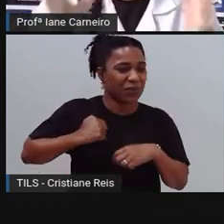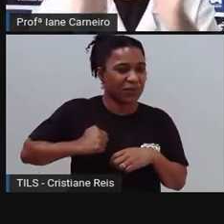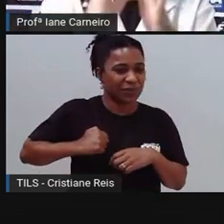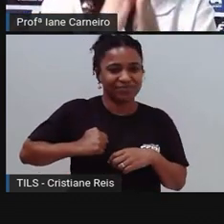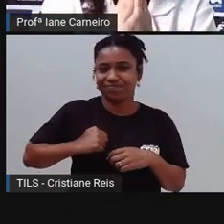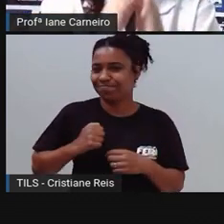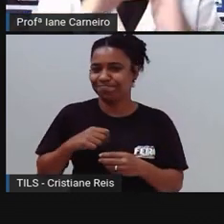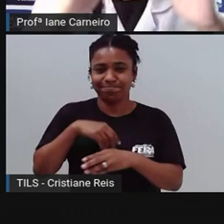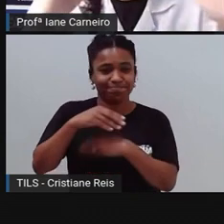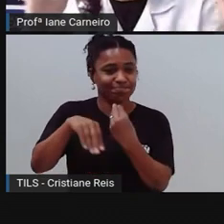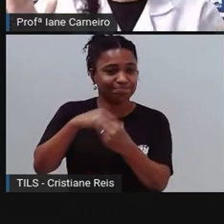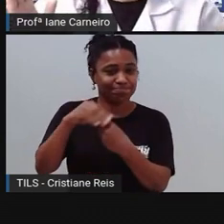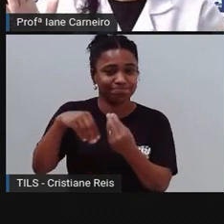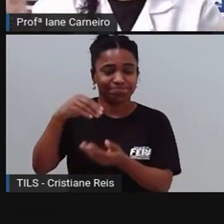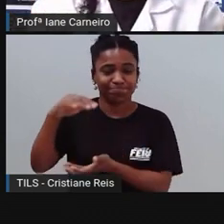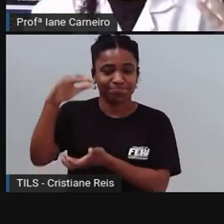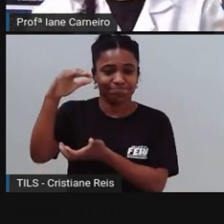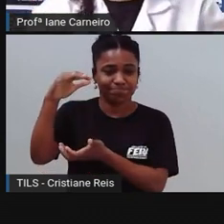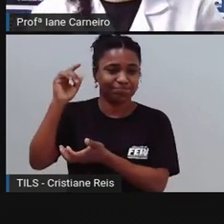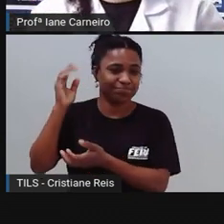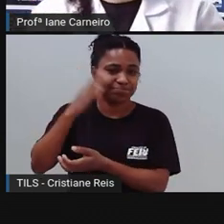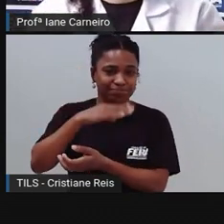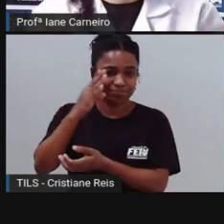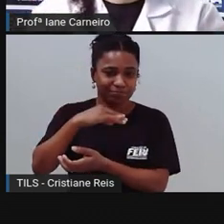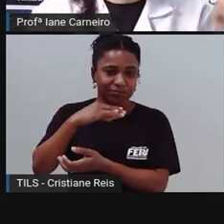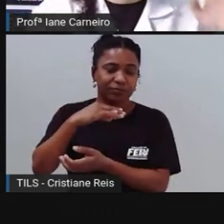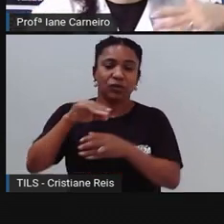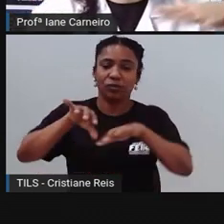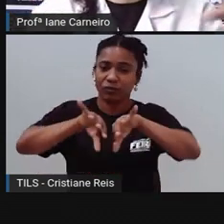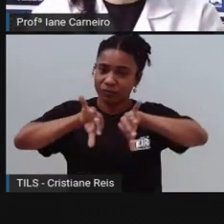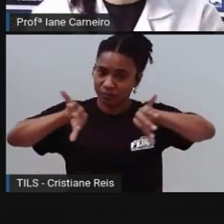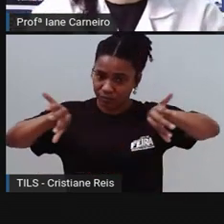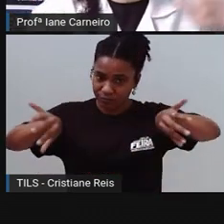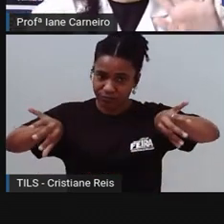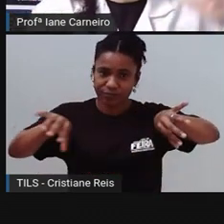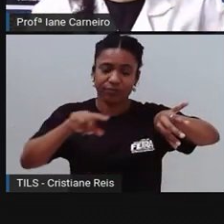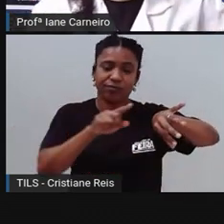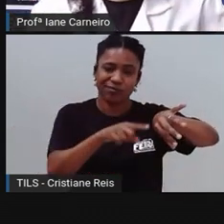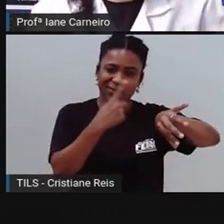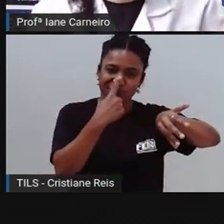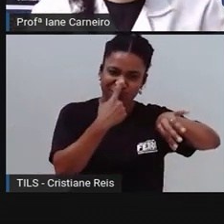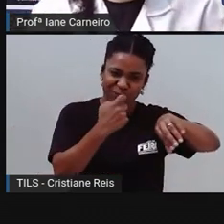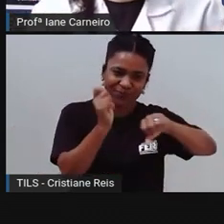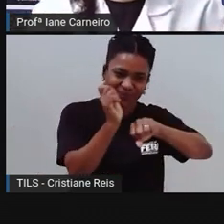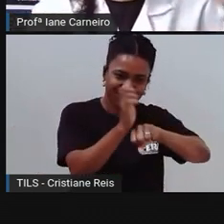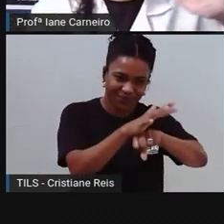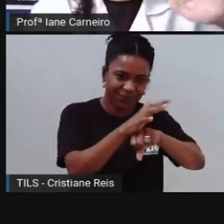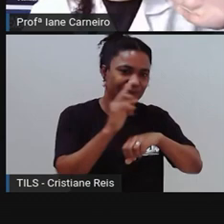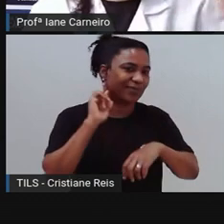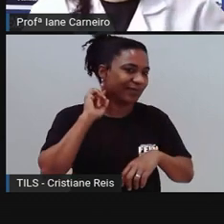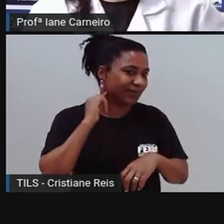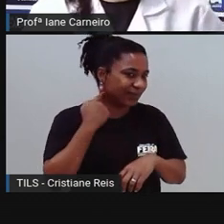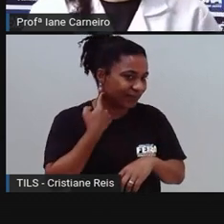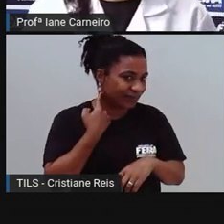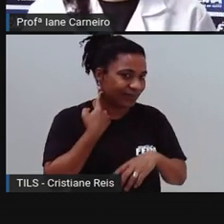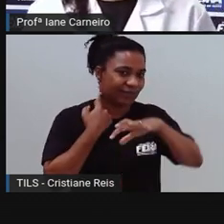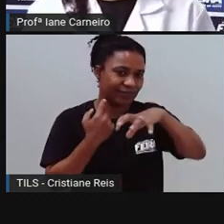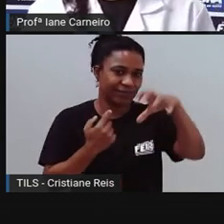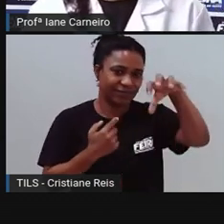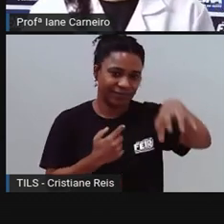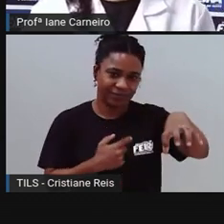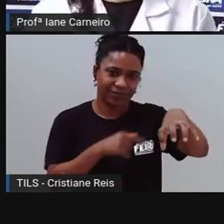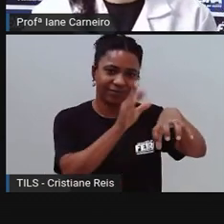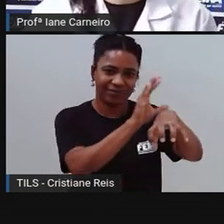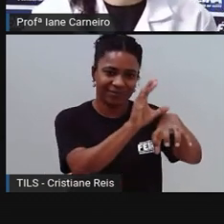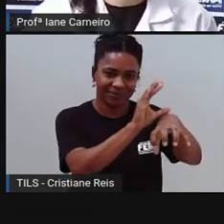depois. Então, o ideal é a gente separar. Esse daqui, ó, o de rejeitos, a gente separa e não coloca nada que pode